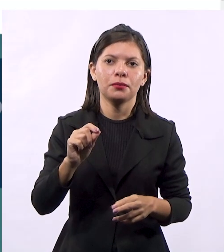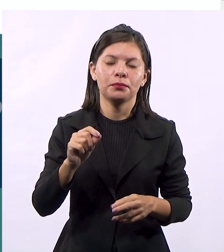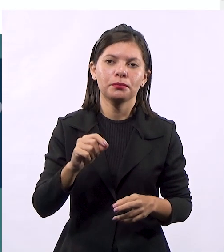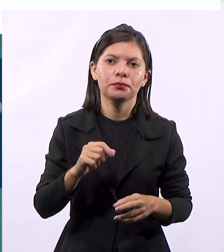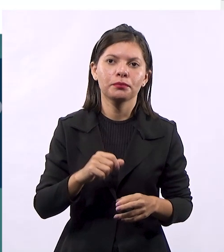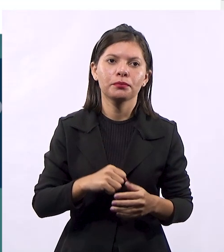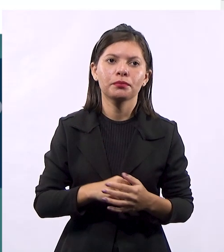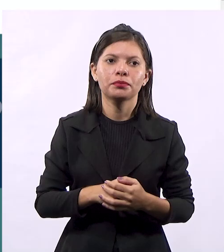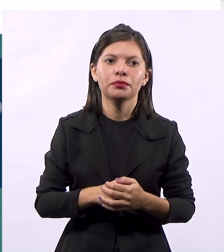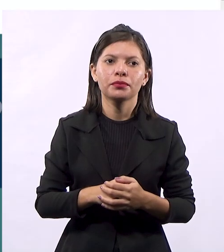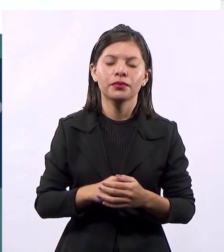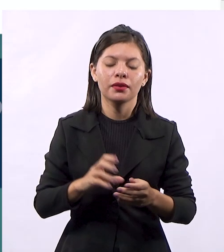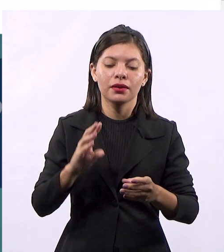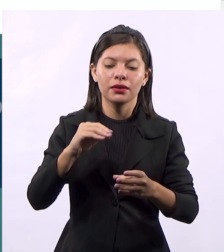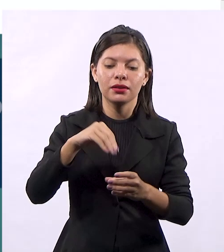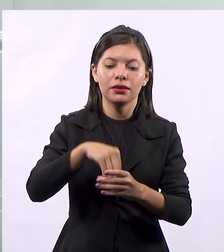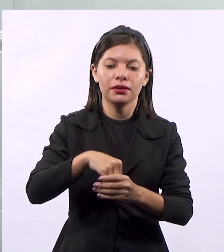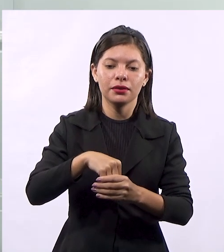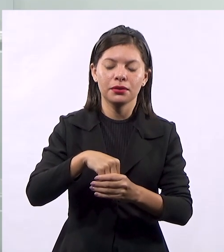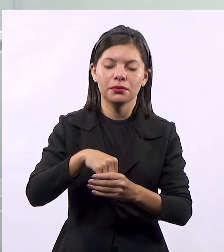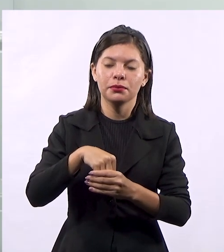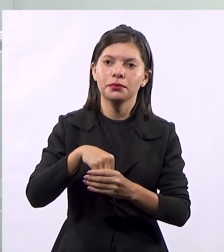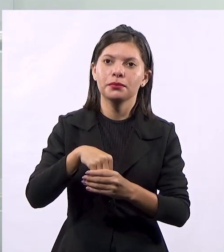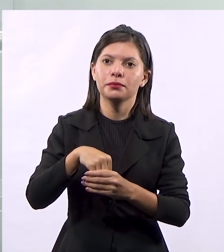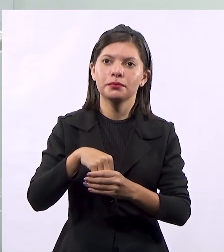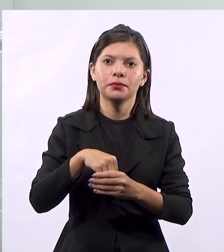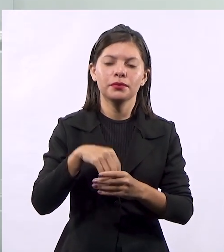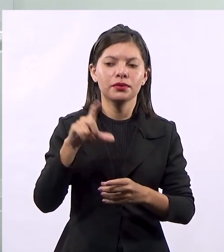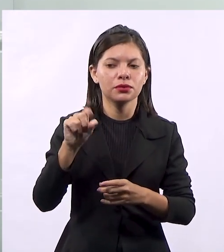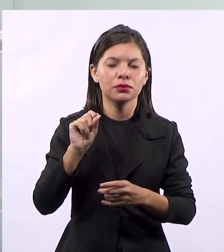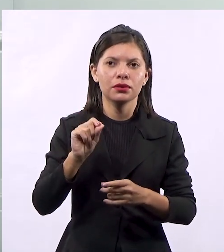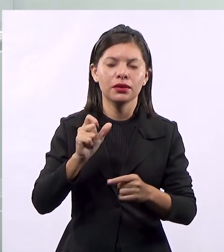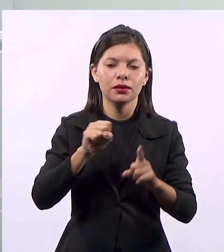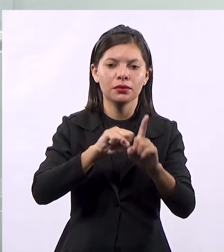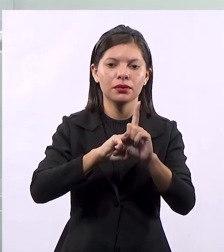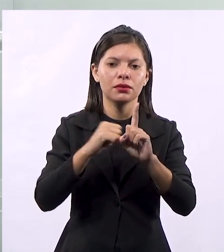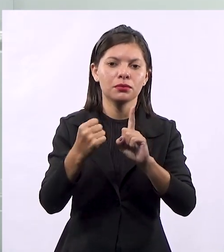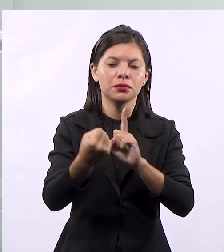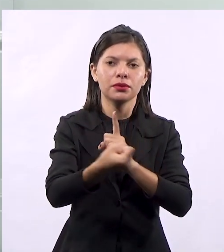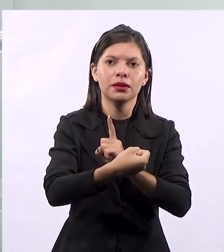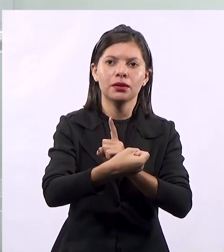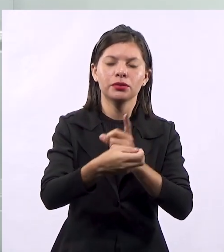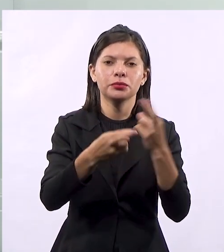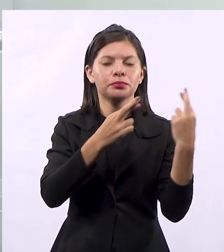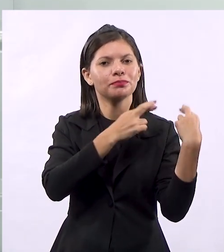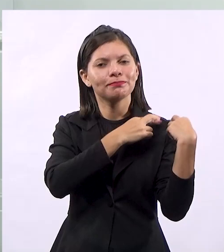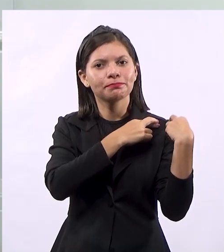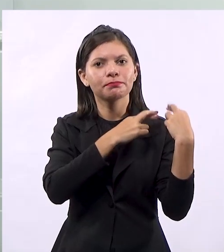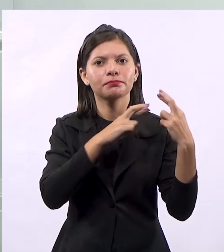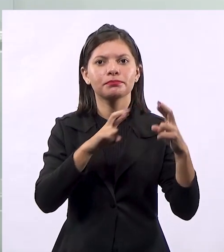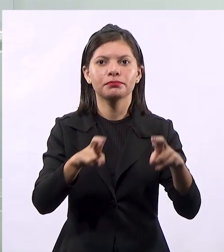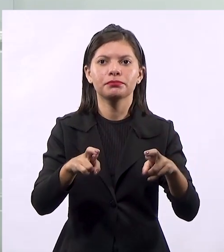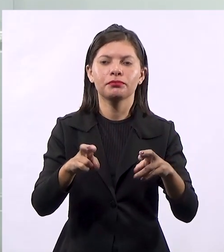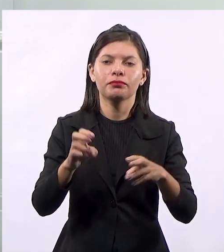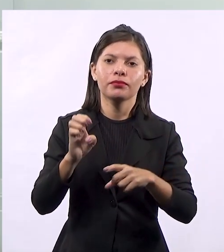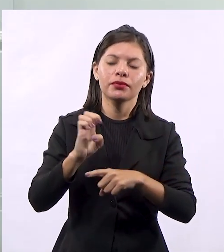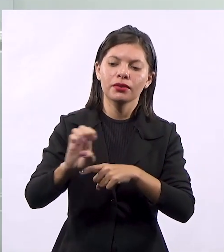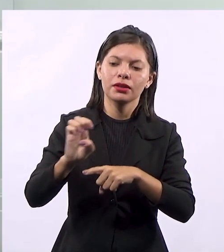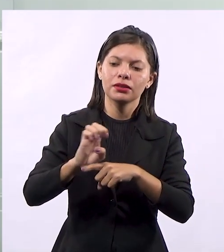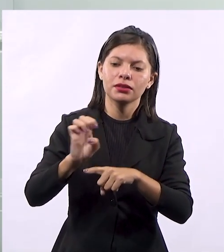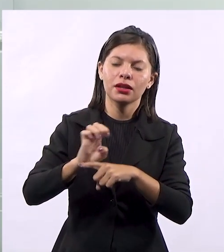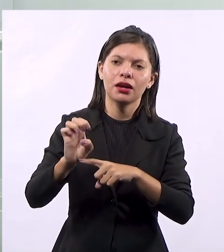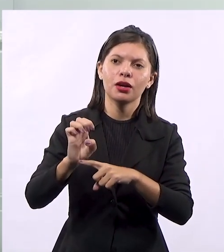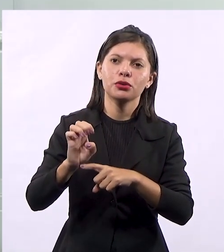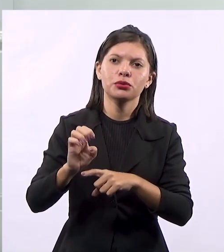do Estado e da família. Portanto, o Estado, que é representado, ou seja, ele tem os representantes que